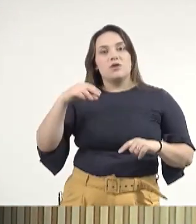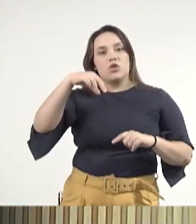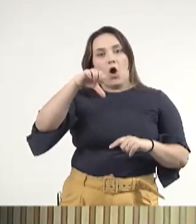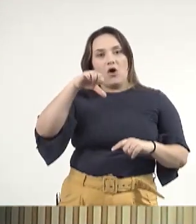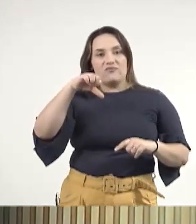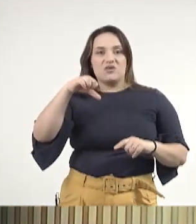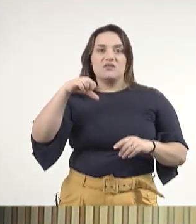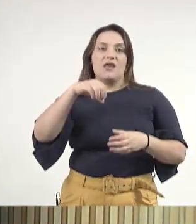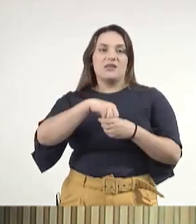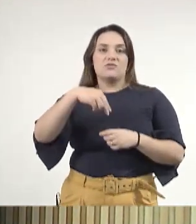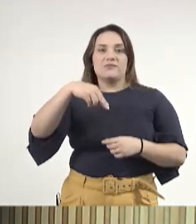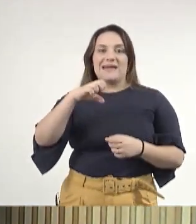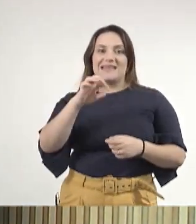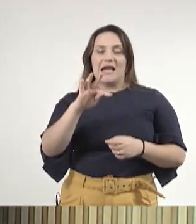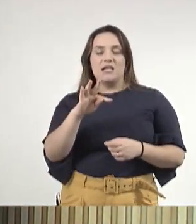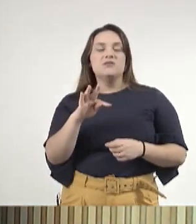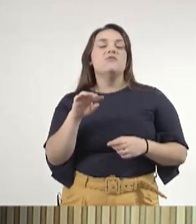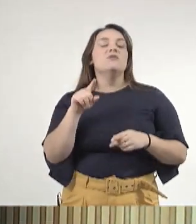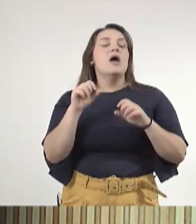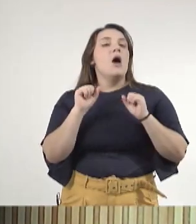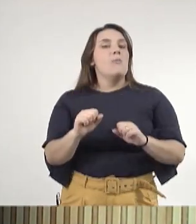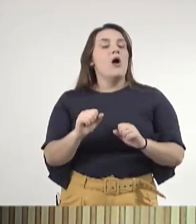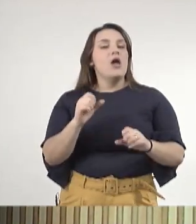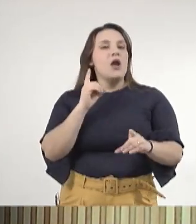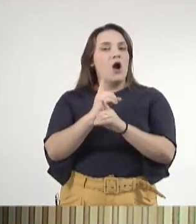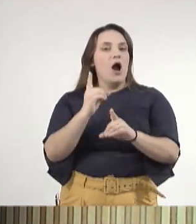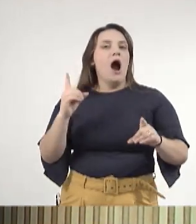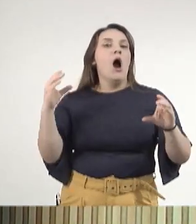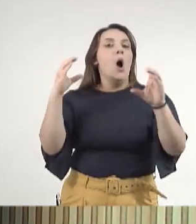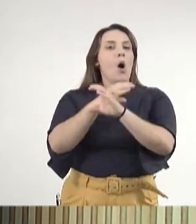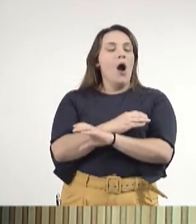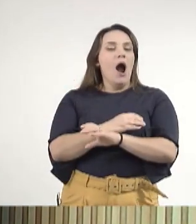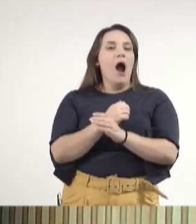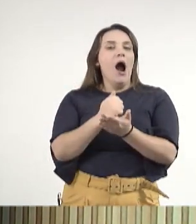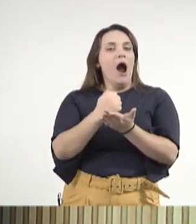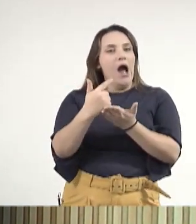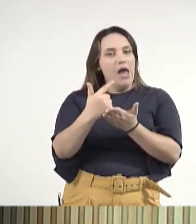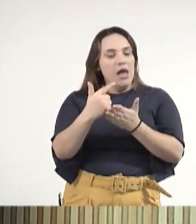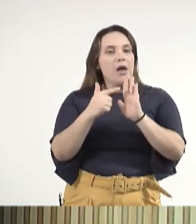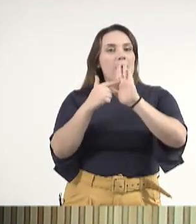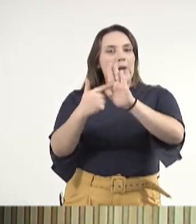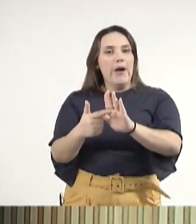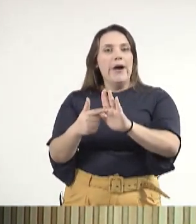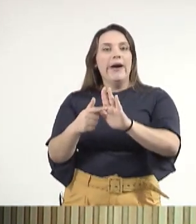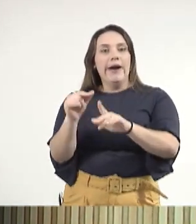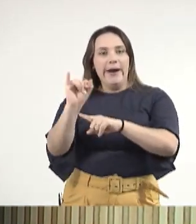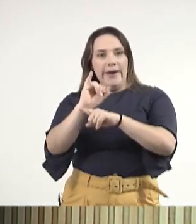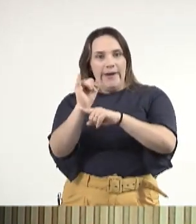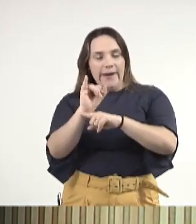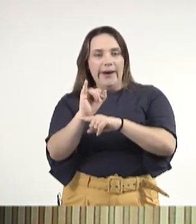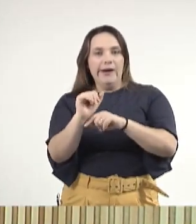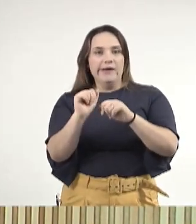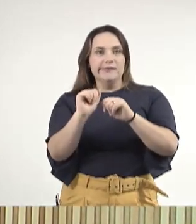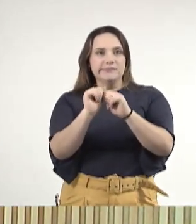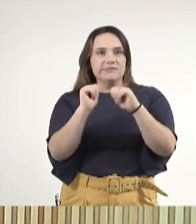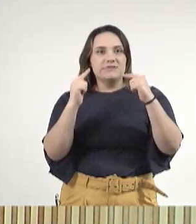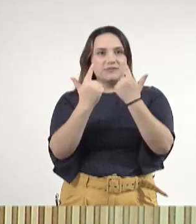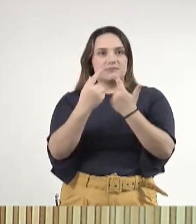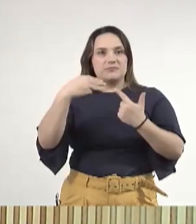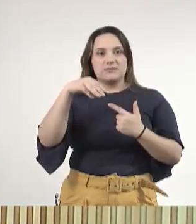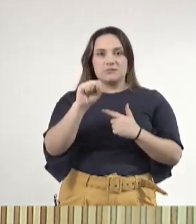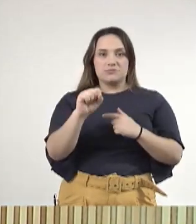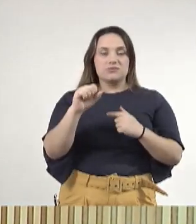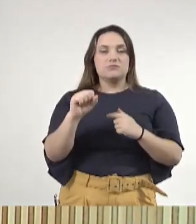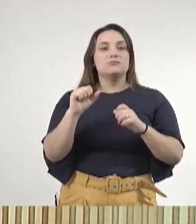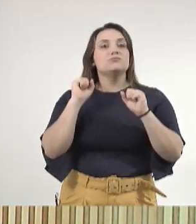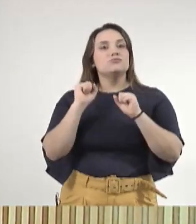NET. Lembrando que a programação completa da TV Alemes você confere lá no nosso YouTube, Assembleia de MS. Clica